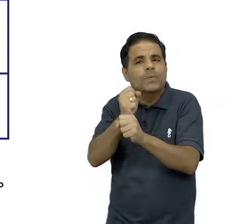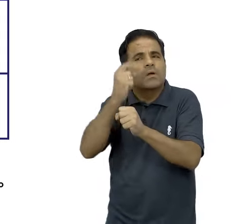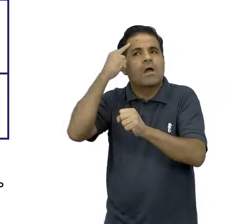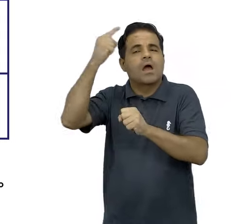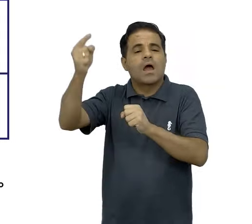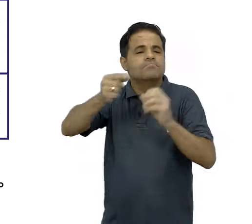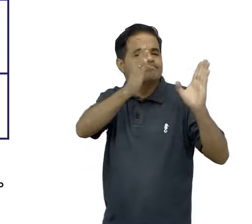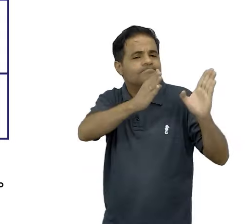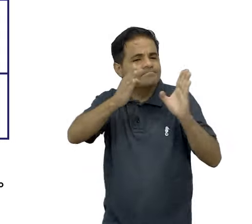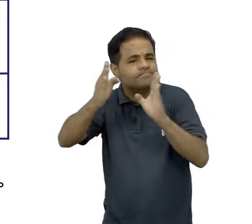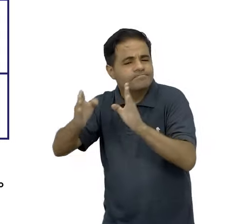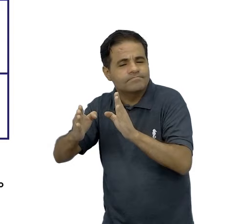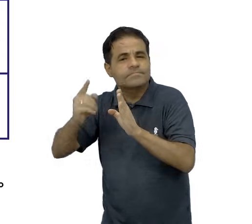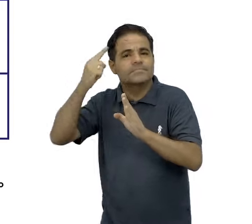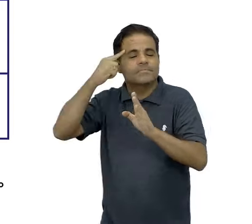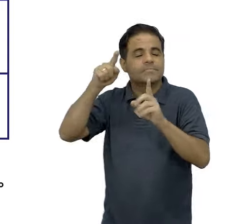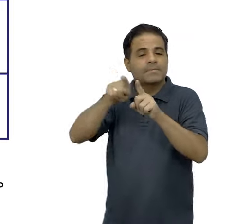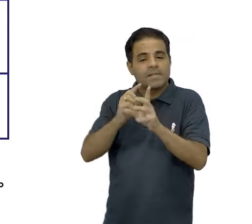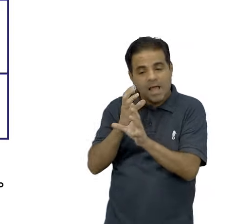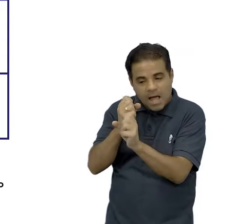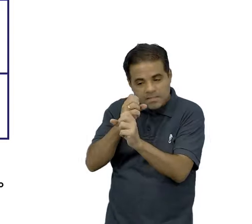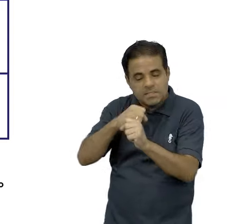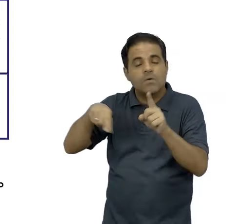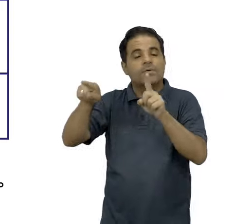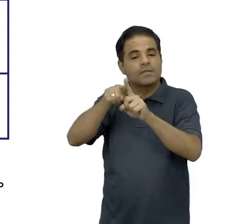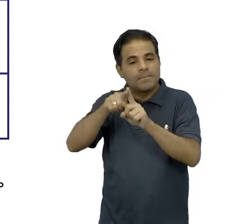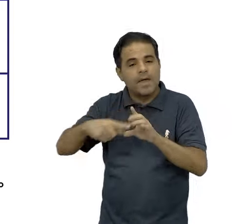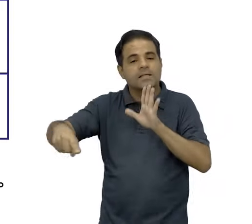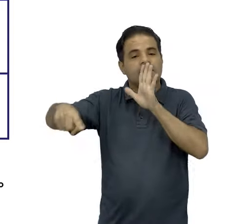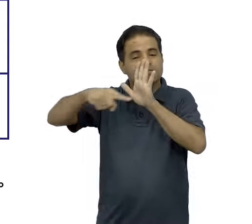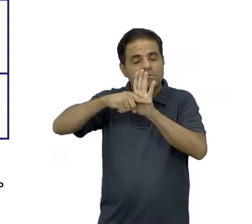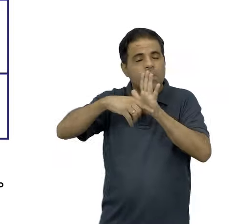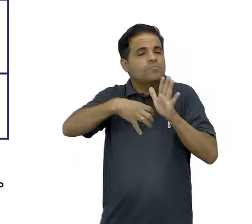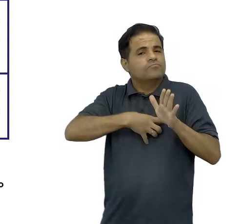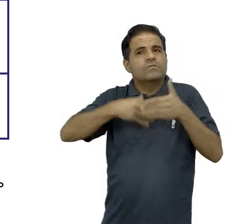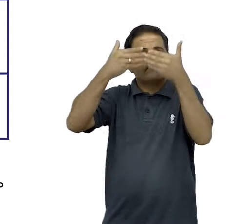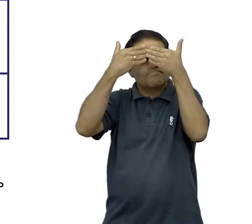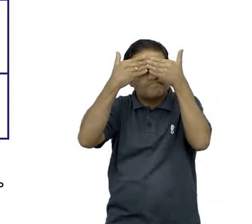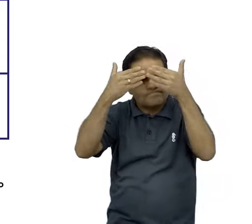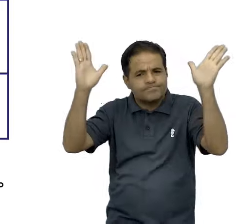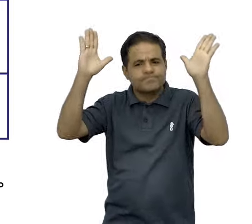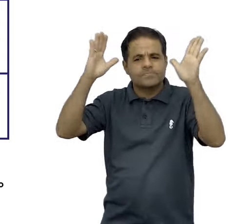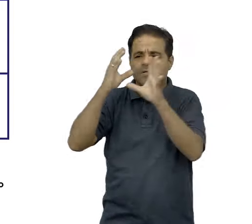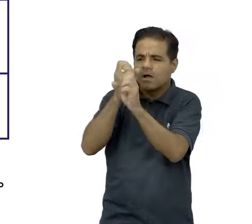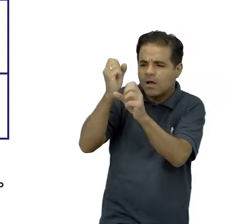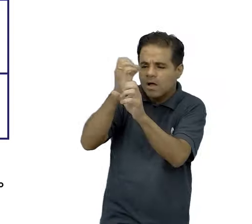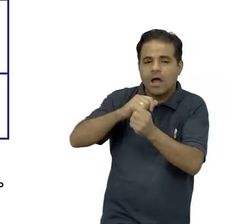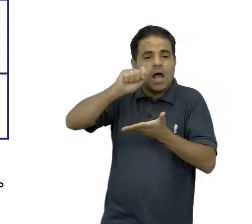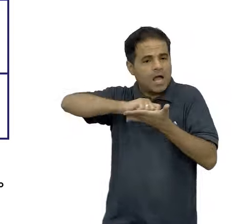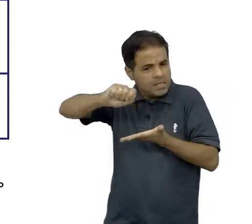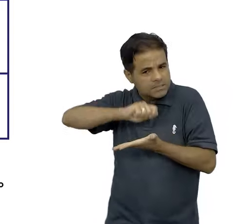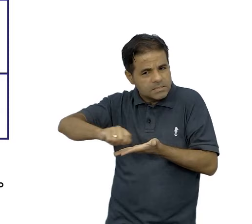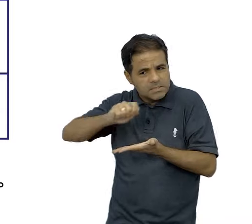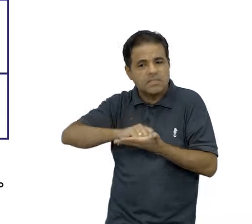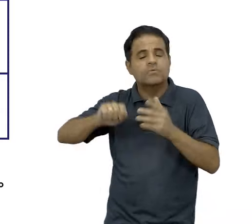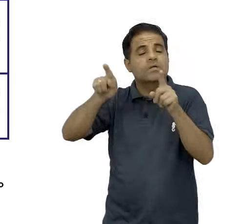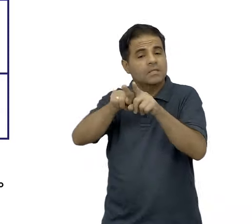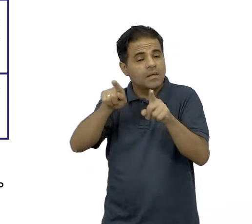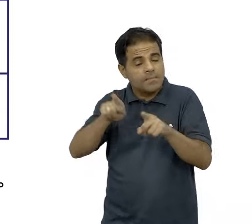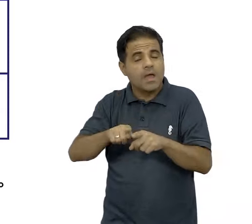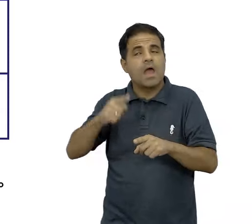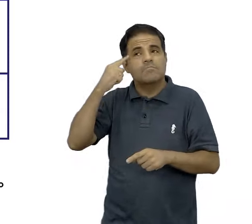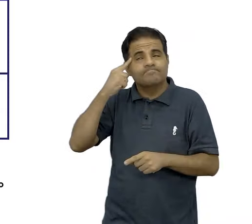construção dos fatos da adição e da subtração, né, como forma de ampliar ali o cálculo escrito e